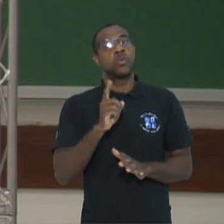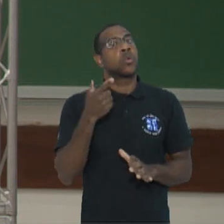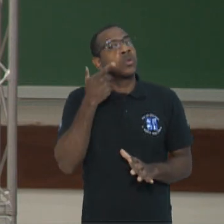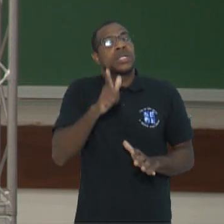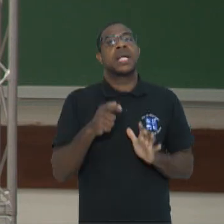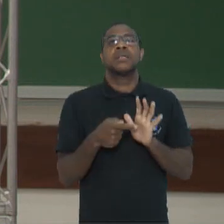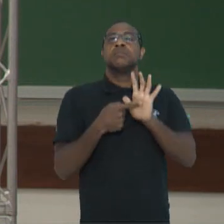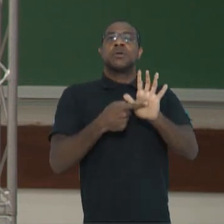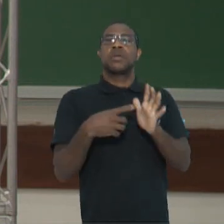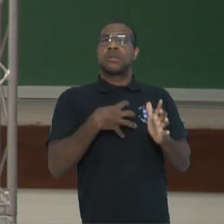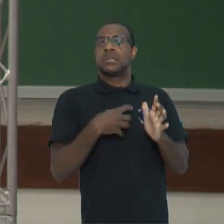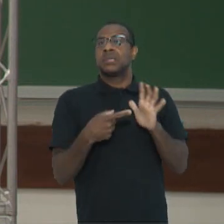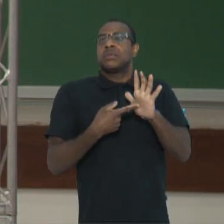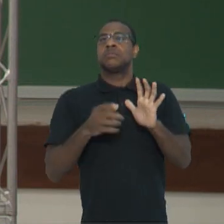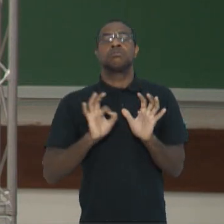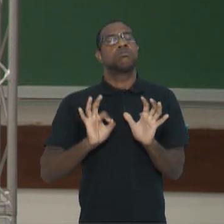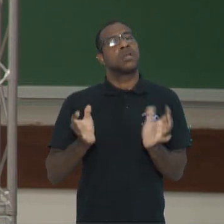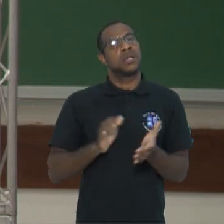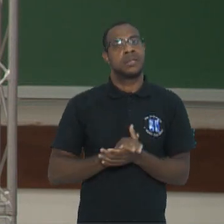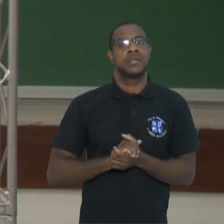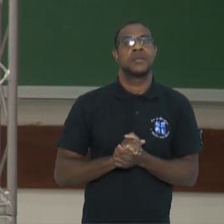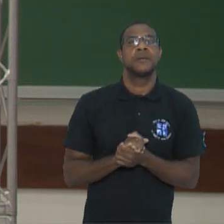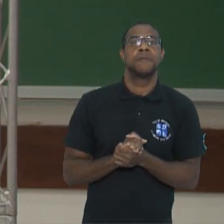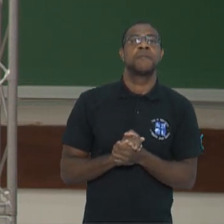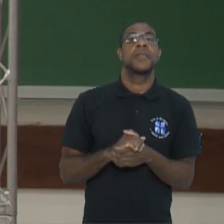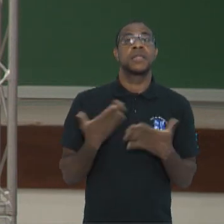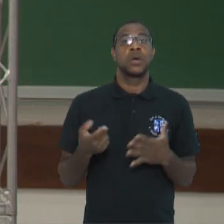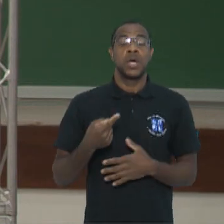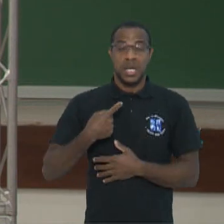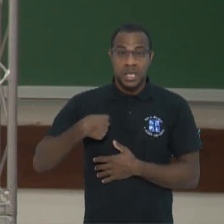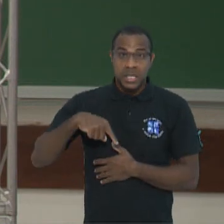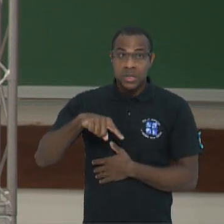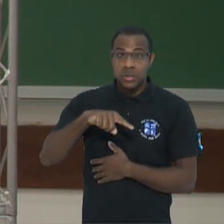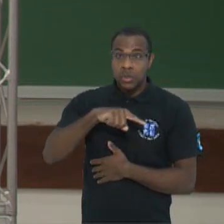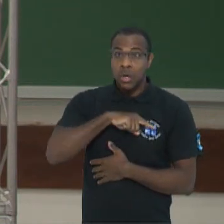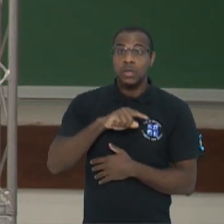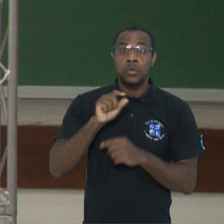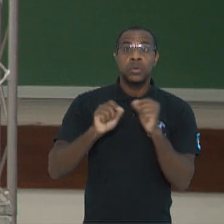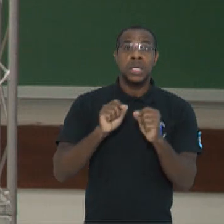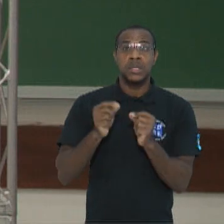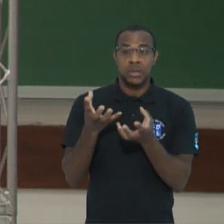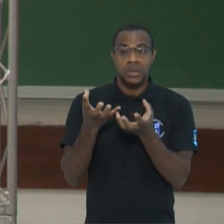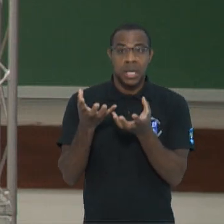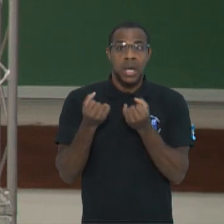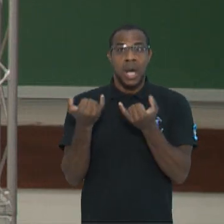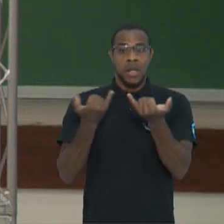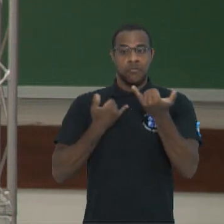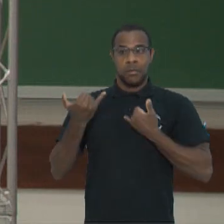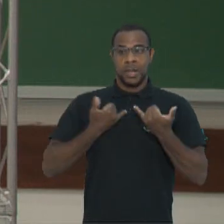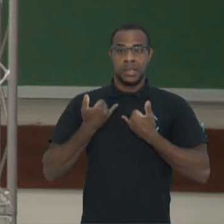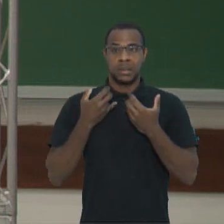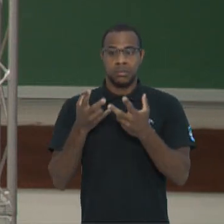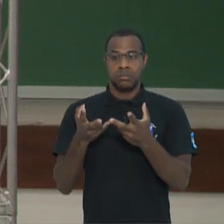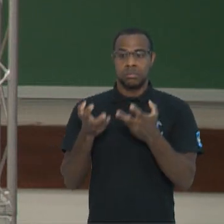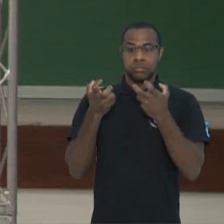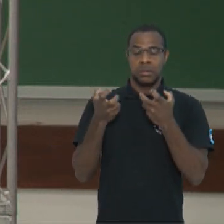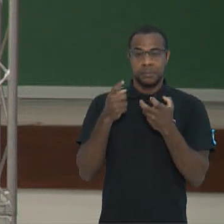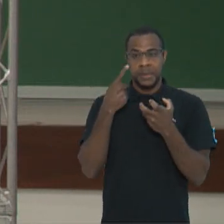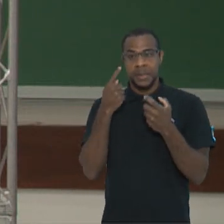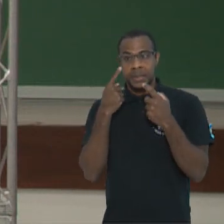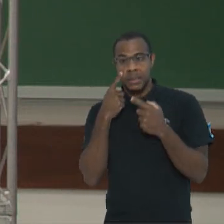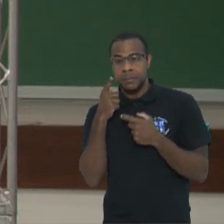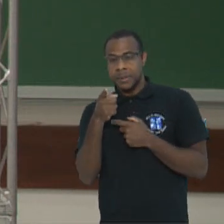expressam da forma não tão positiva. Né? E nós que recebemos essa informação, nós temos que ver, nós temos